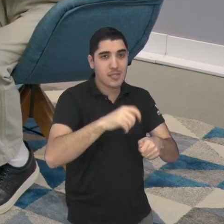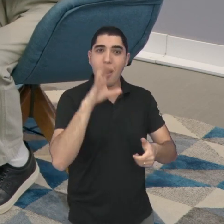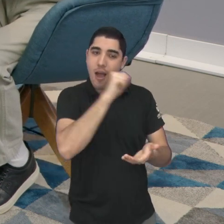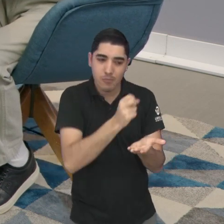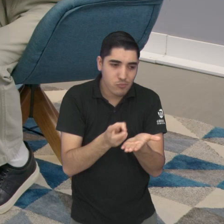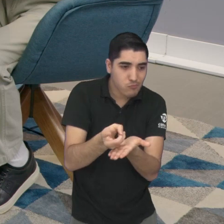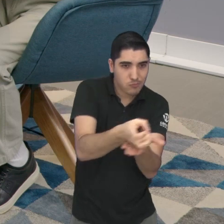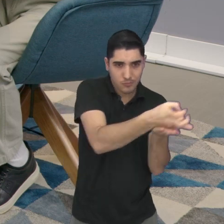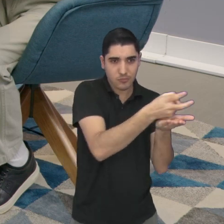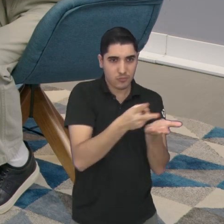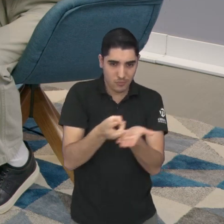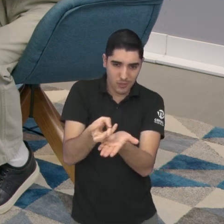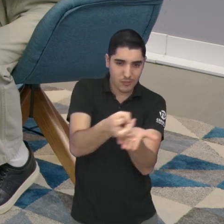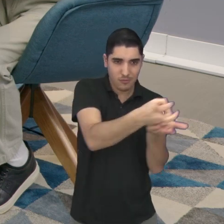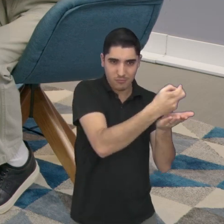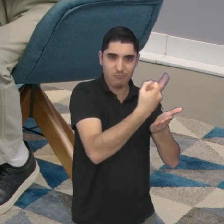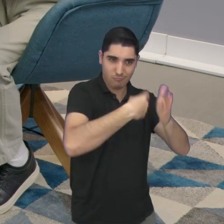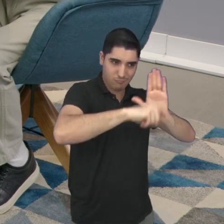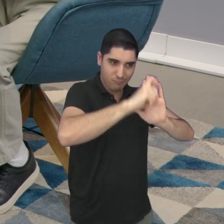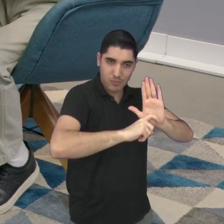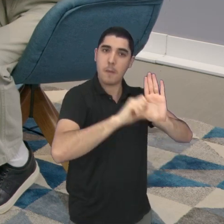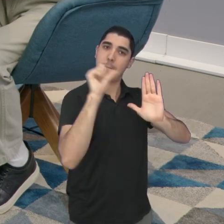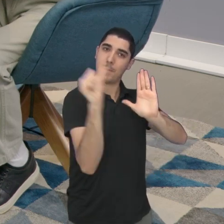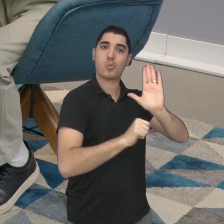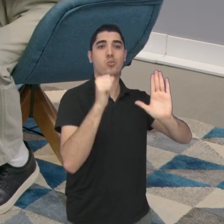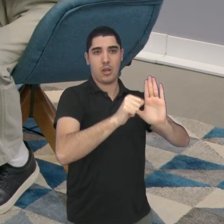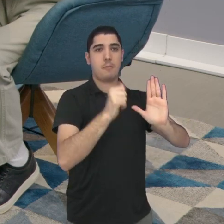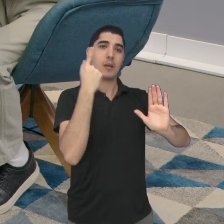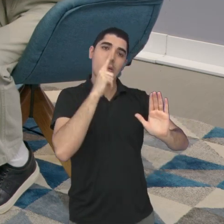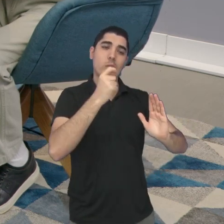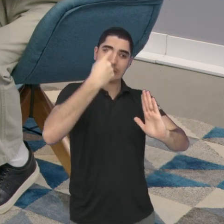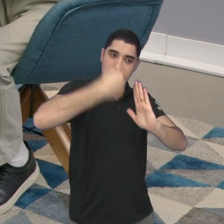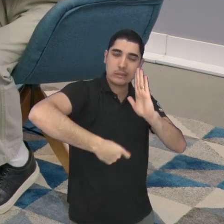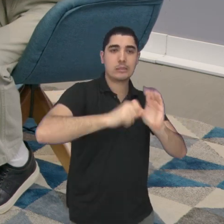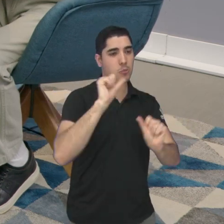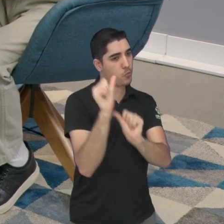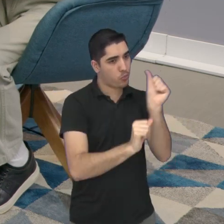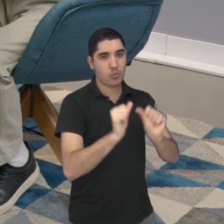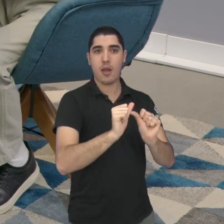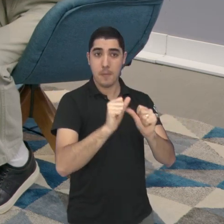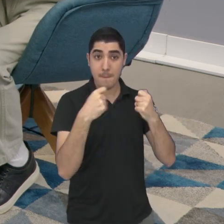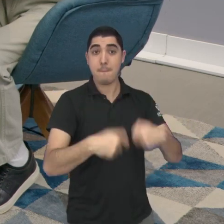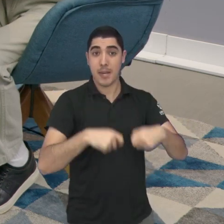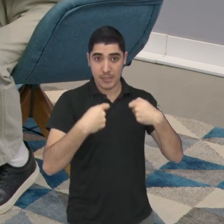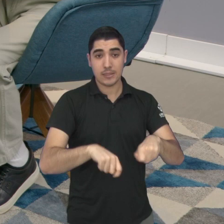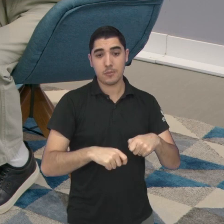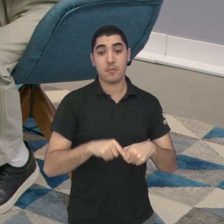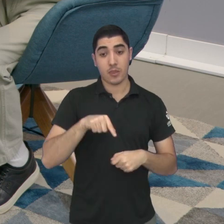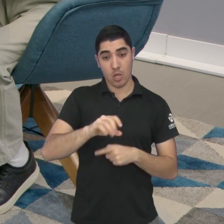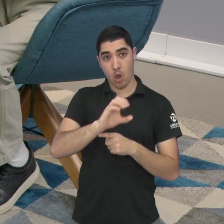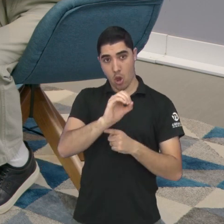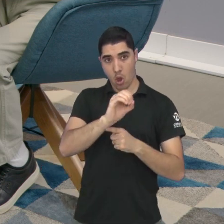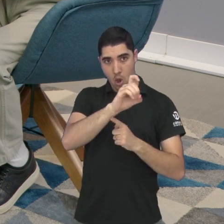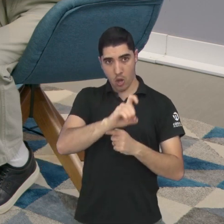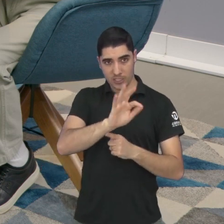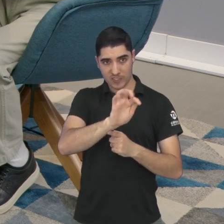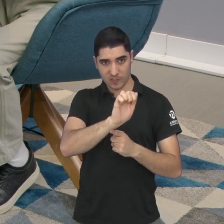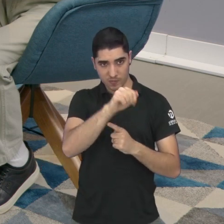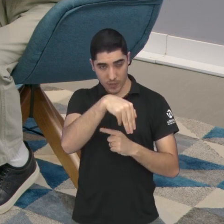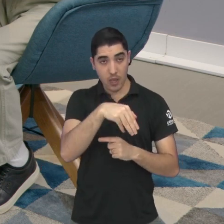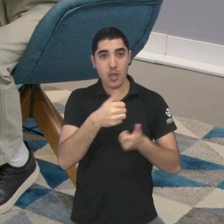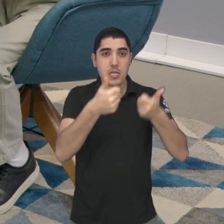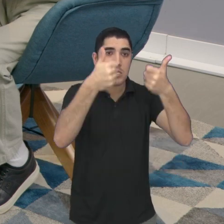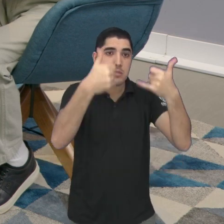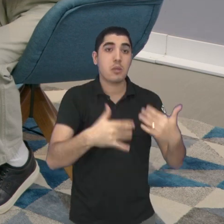em relação a isso e viabilizar as outras, porque vem muito recurso, né? A Oxfam, se não me engano, ela fala mais de 1 trilhão que o Brasil arrecadaria